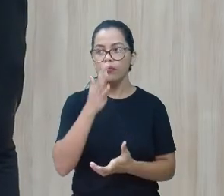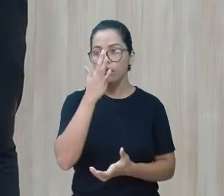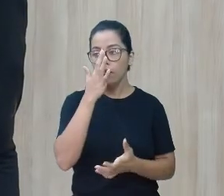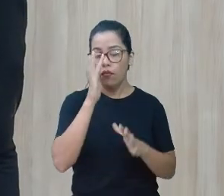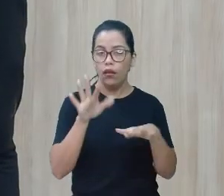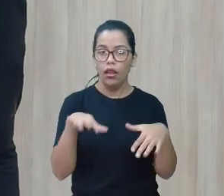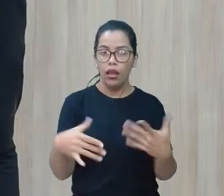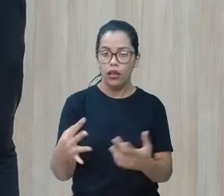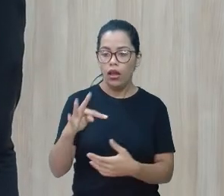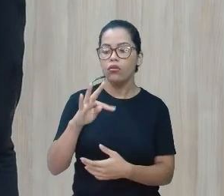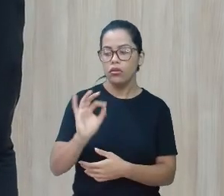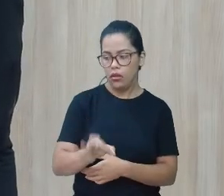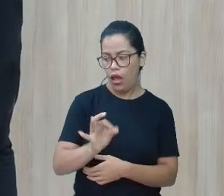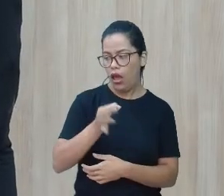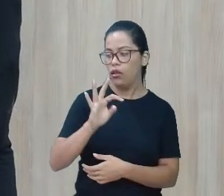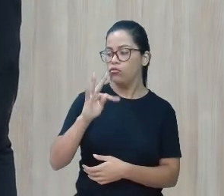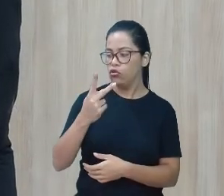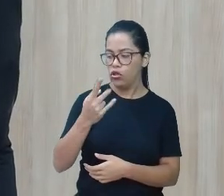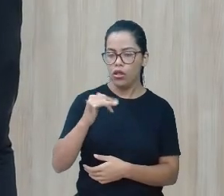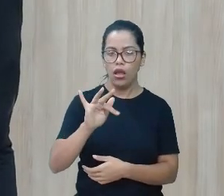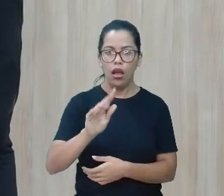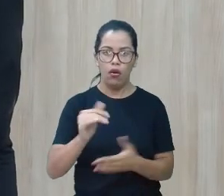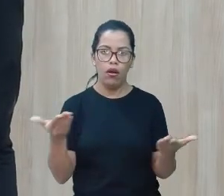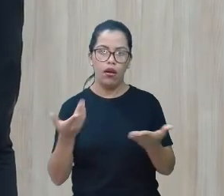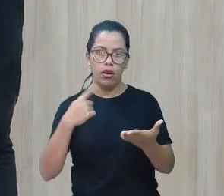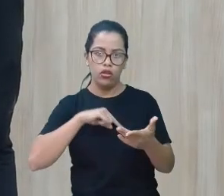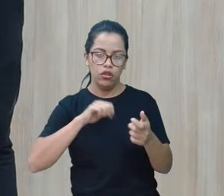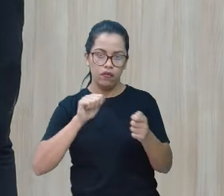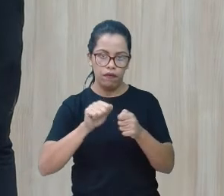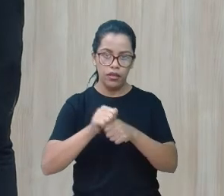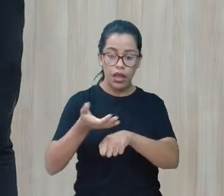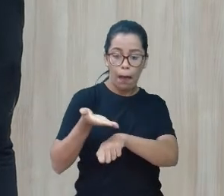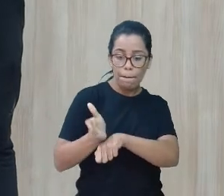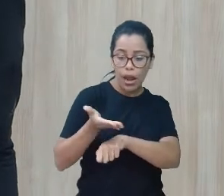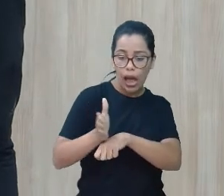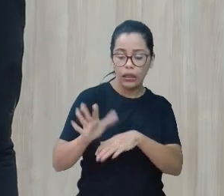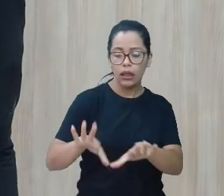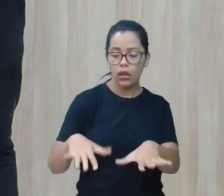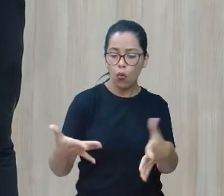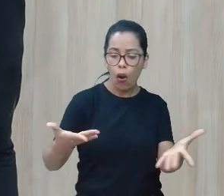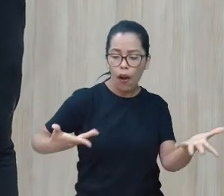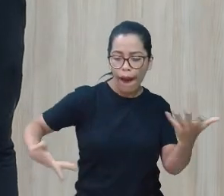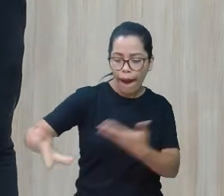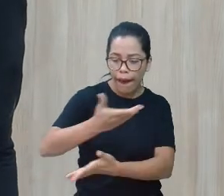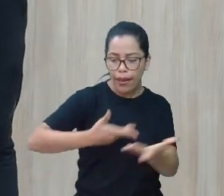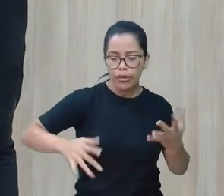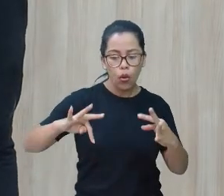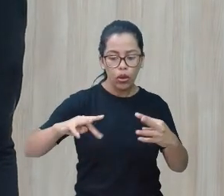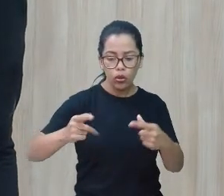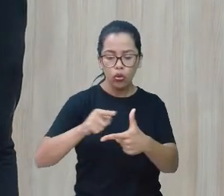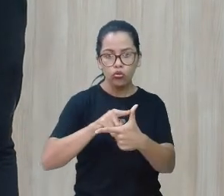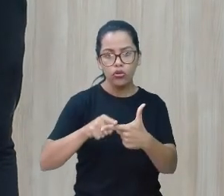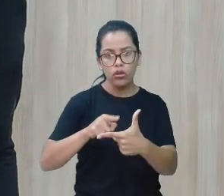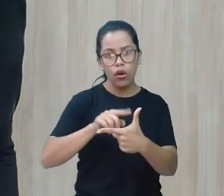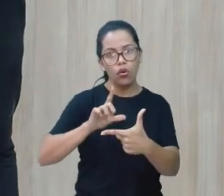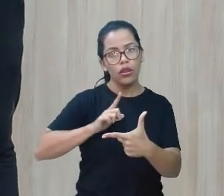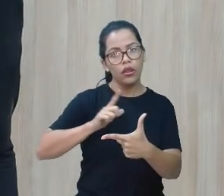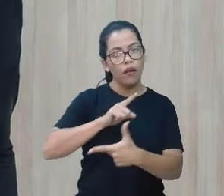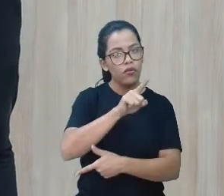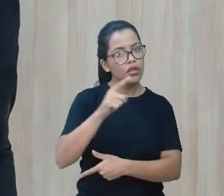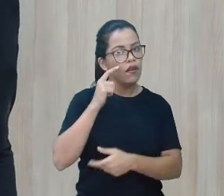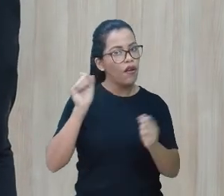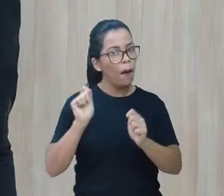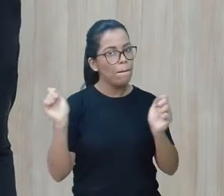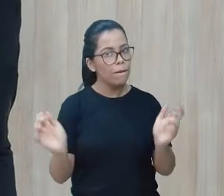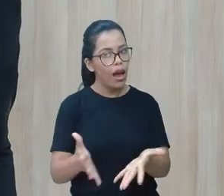Isso, Tiago. Então, agora a gente vai para a prática, a gente vai ver qual é a relação que existe entre esses ângulos e você vai ver a mágica